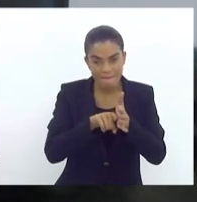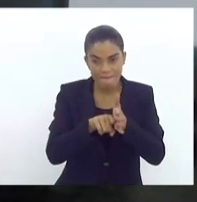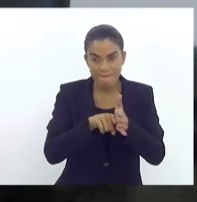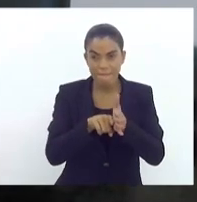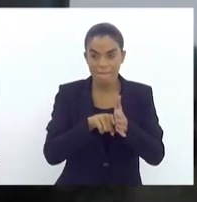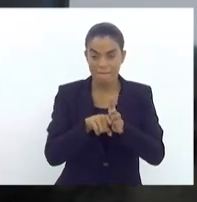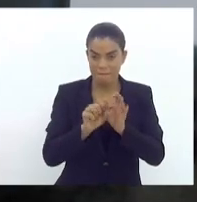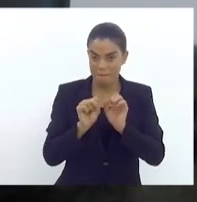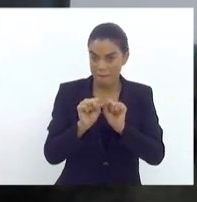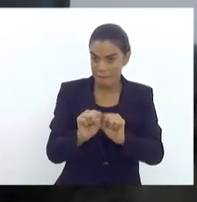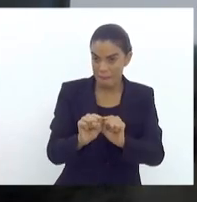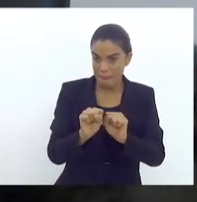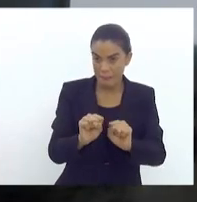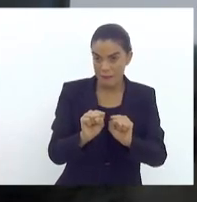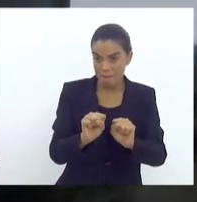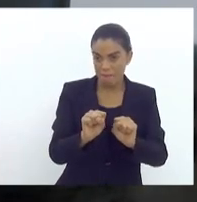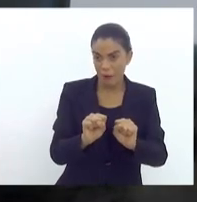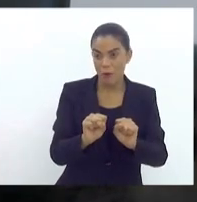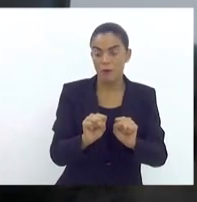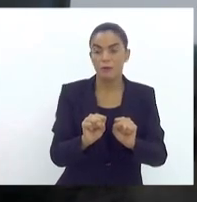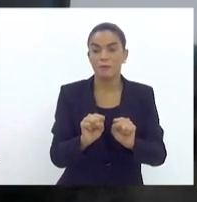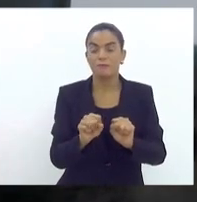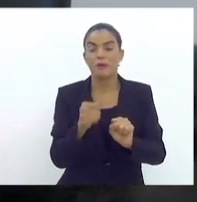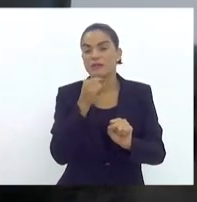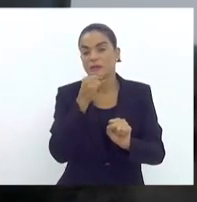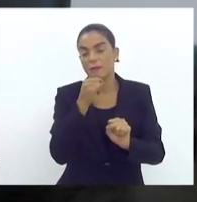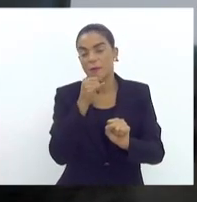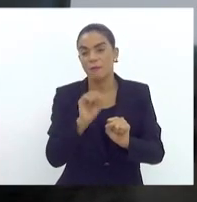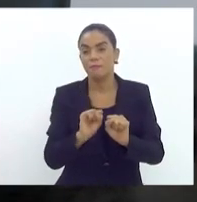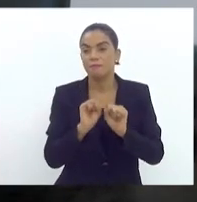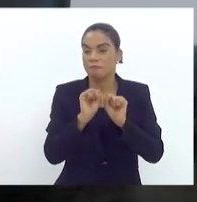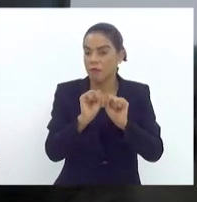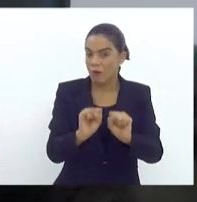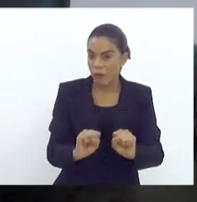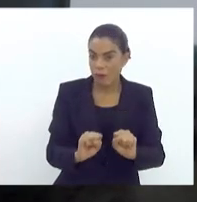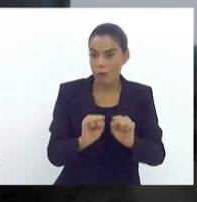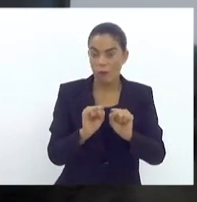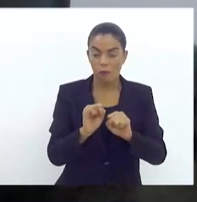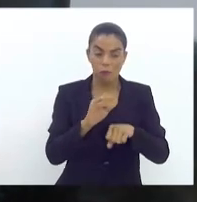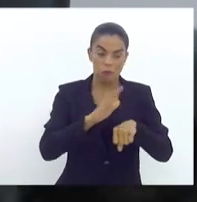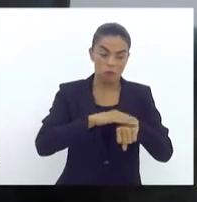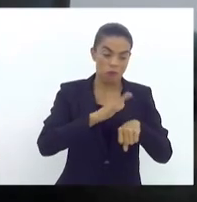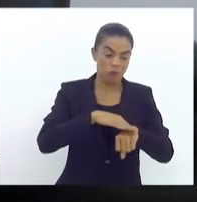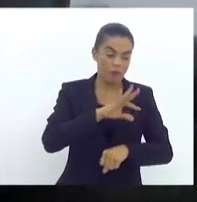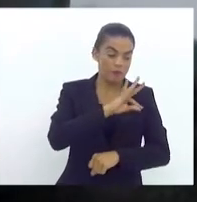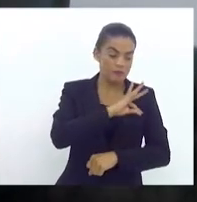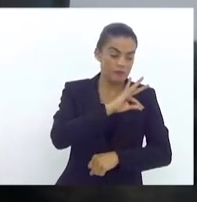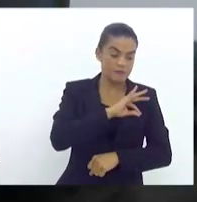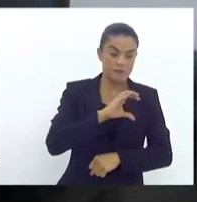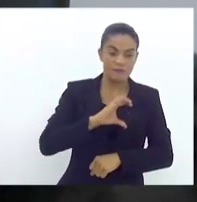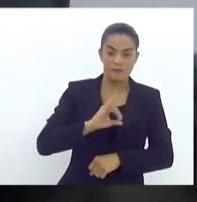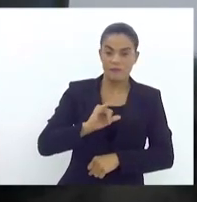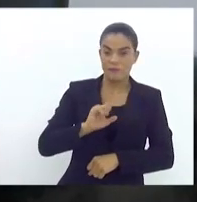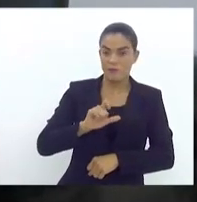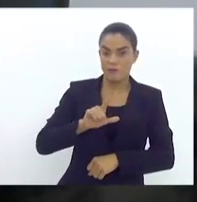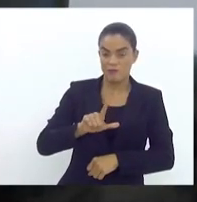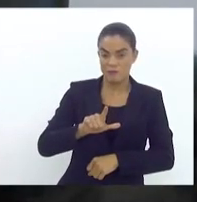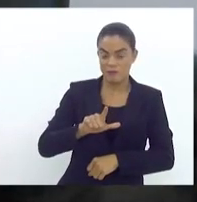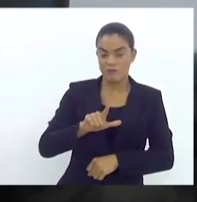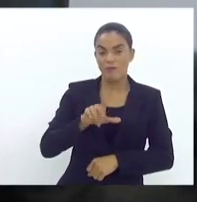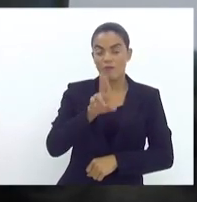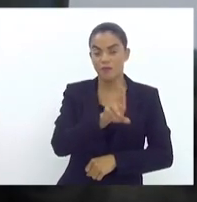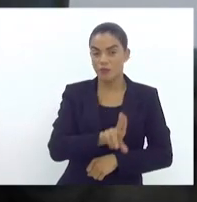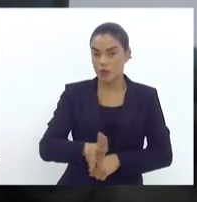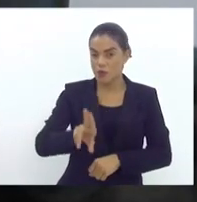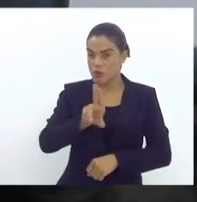ser feita algum problema aí pontualmente ela pode ser feita pelo policial civil E aí ele